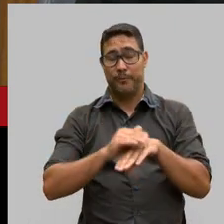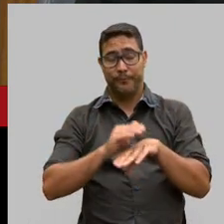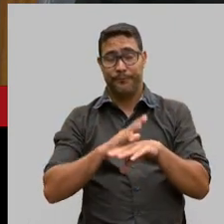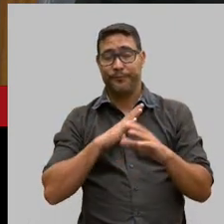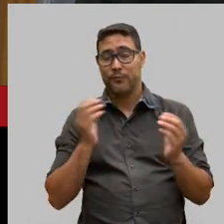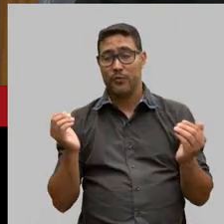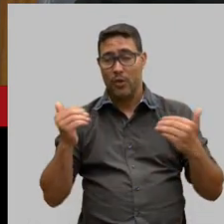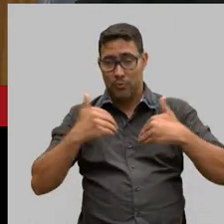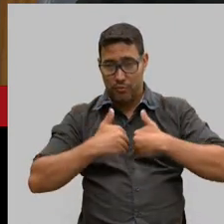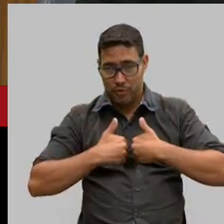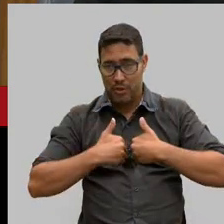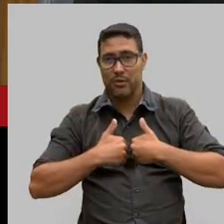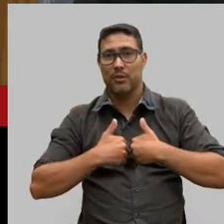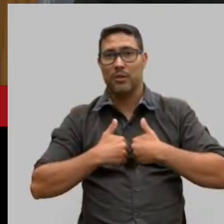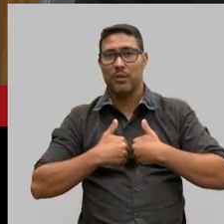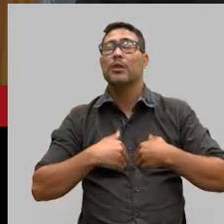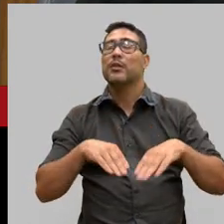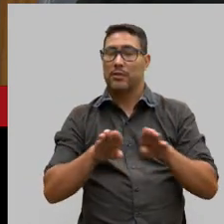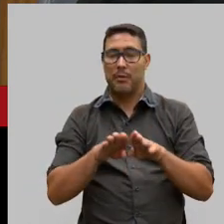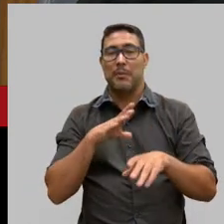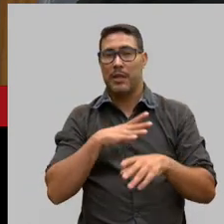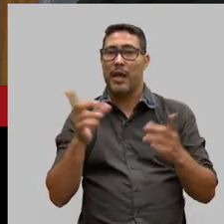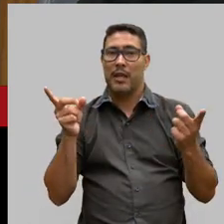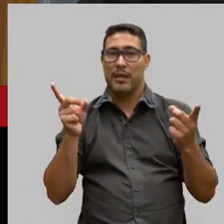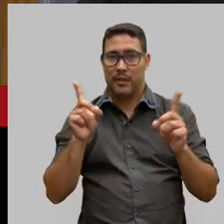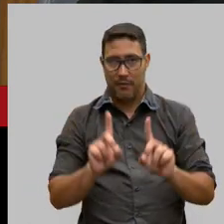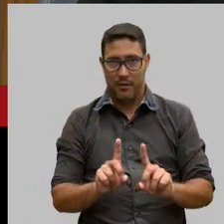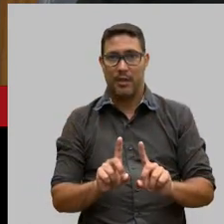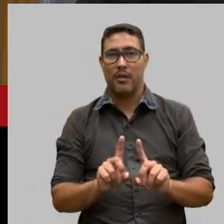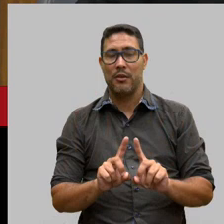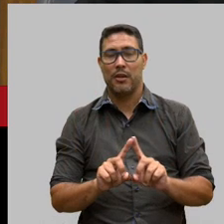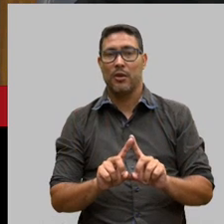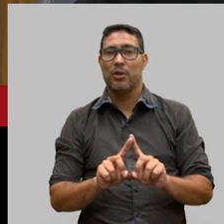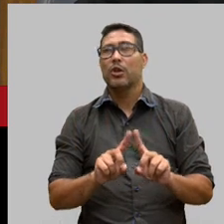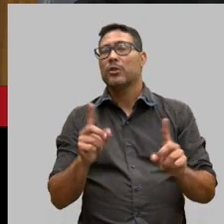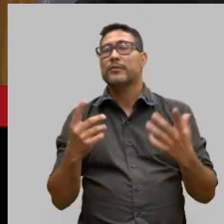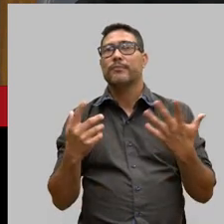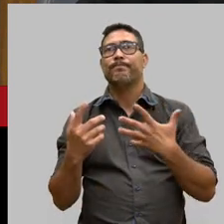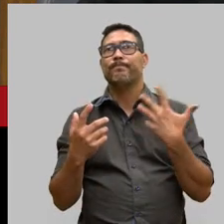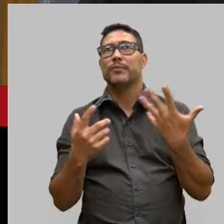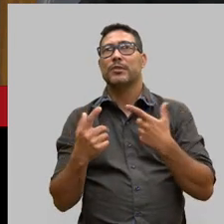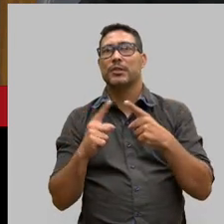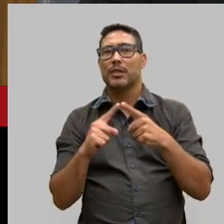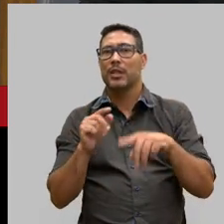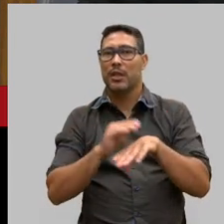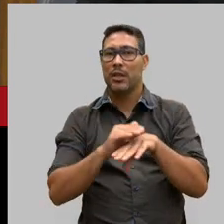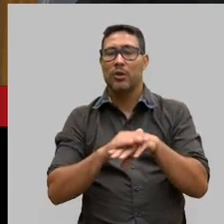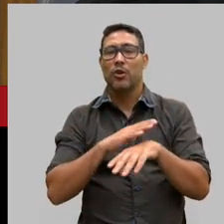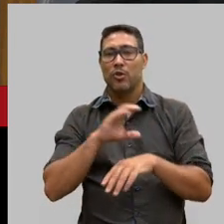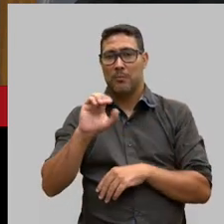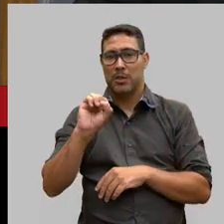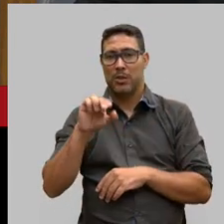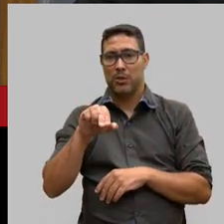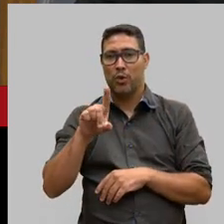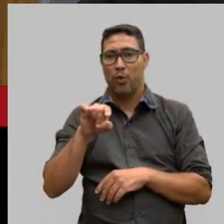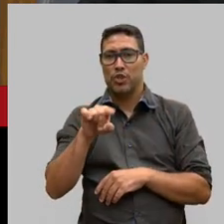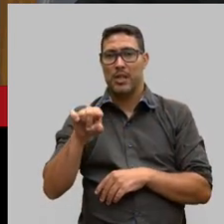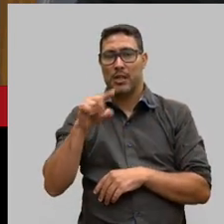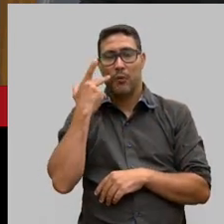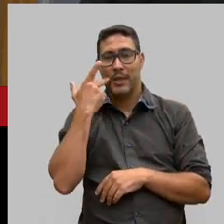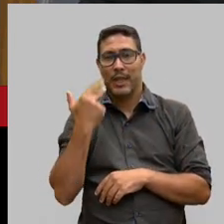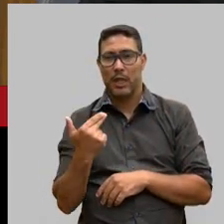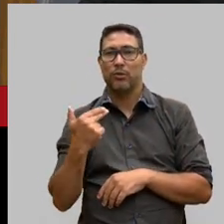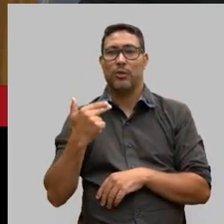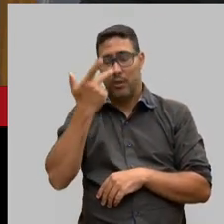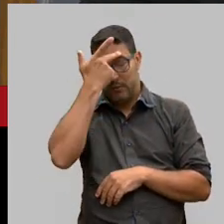também como a deficiência Apesar de o autismo ser na verdade uma uma condição natural do indivíduo né